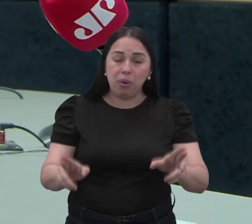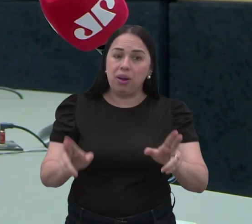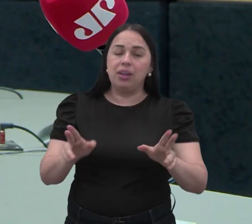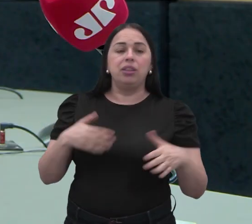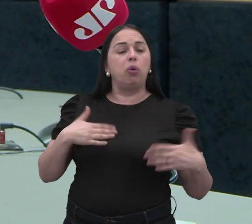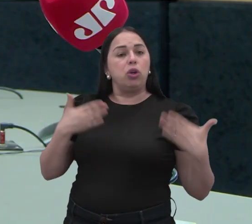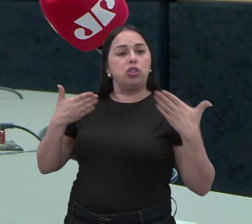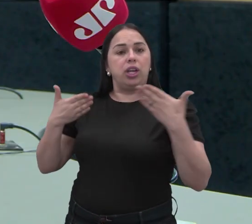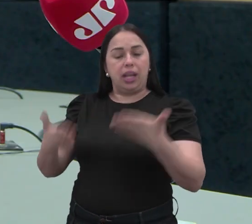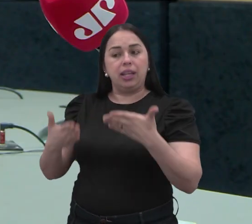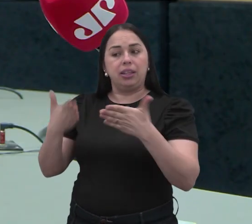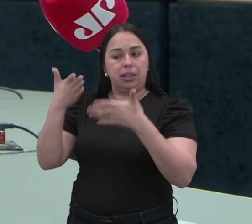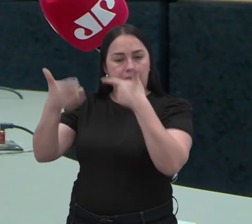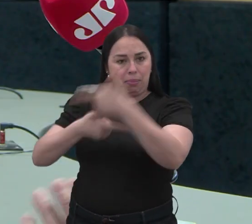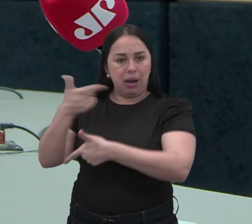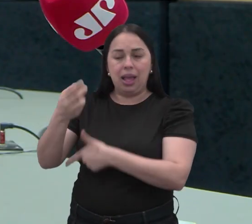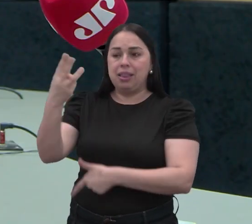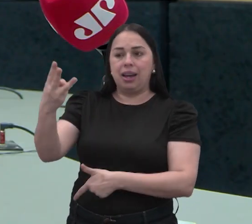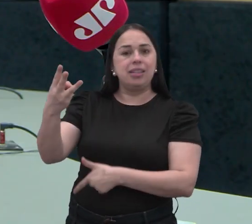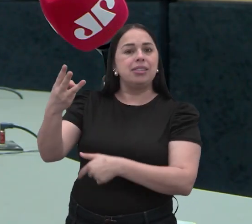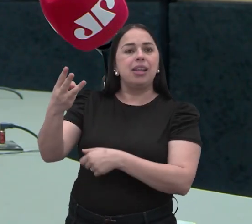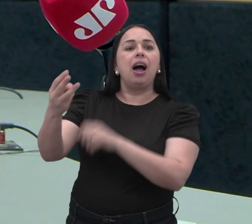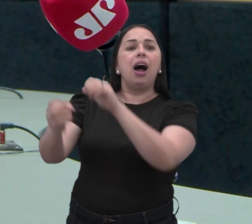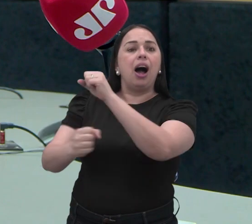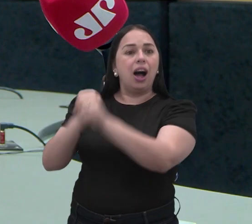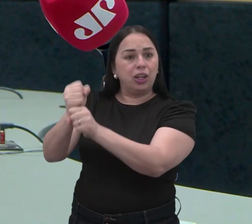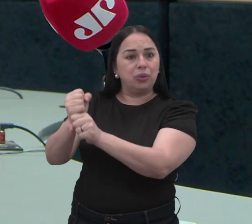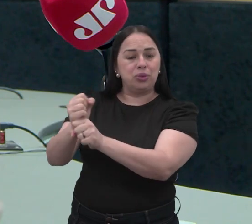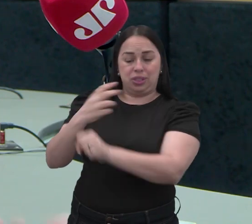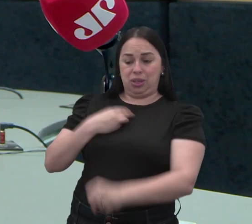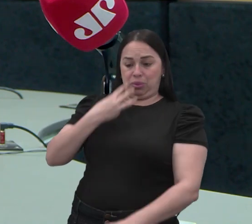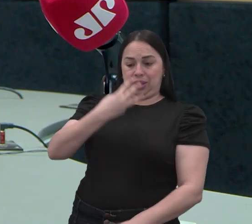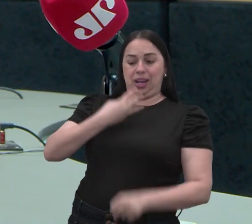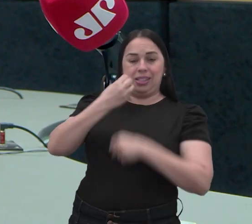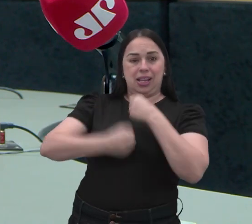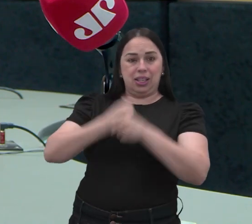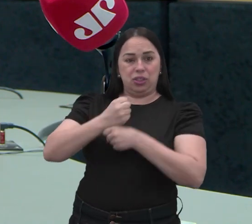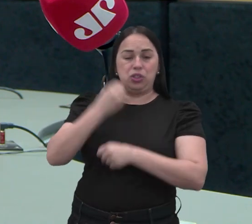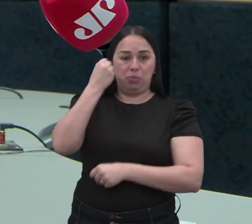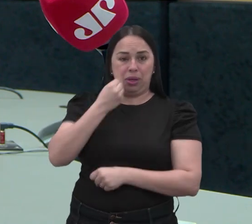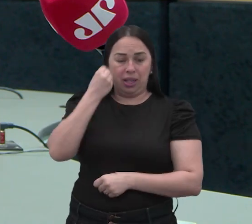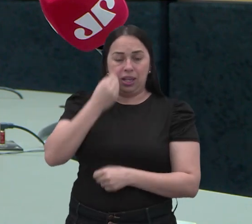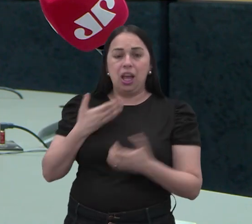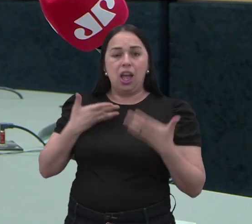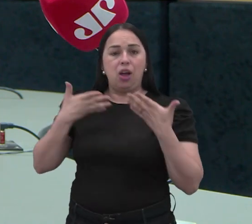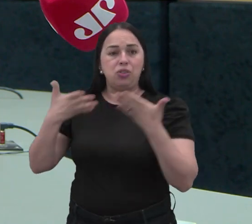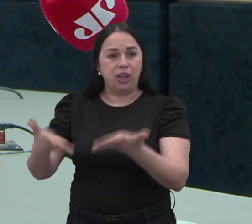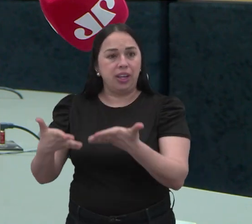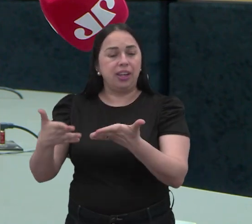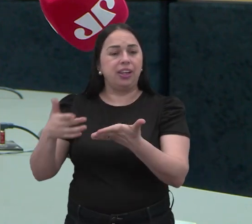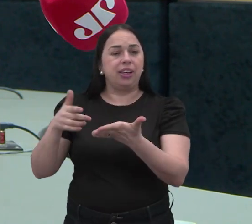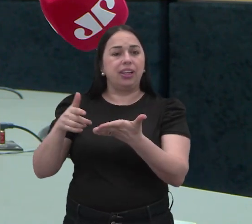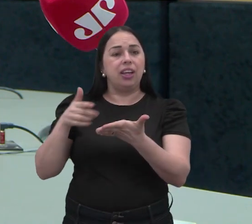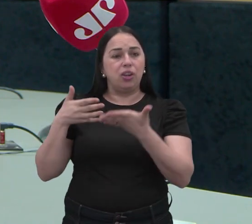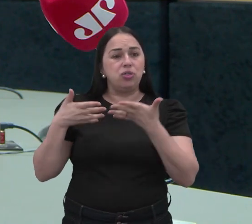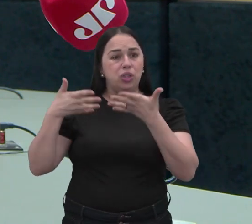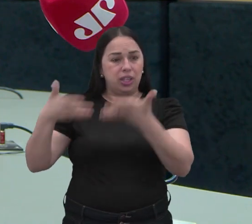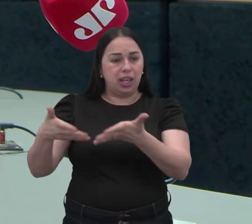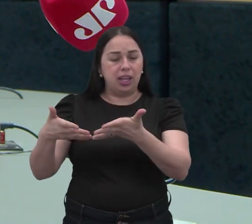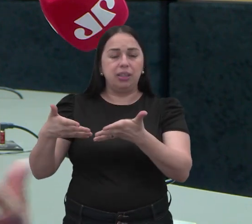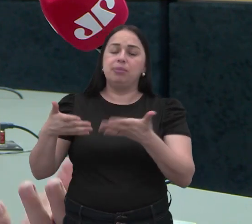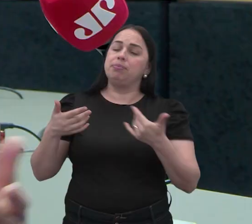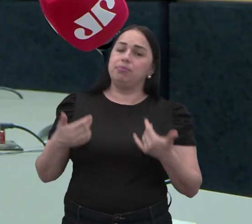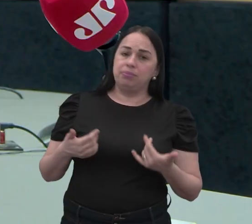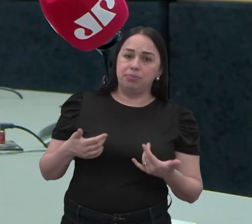bem engraçado, porque o Décio Matos, que era o proprietário da Estéreo Vale, e a dona Neide Garcia, que era a gerente, eles estavam na sala,